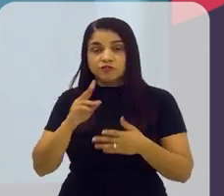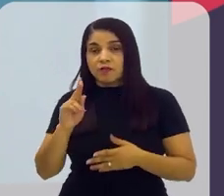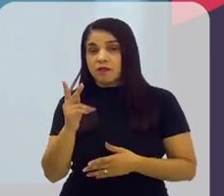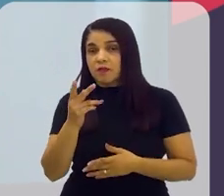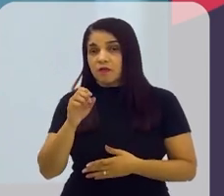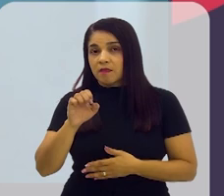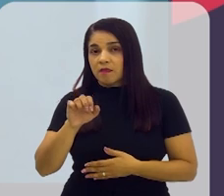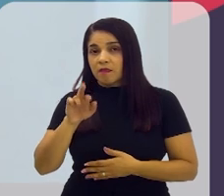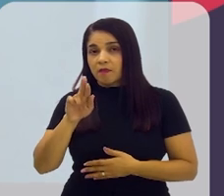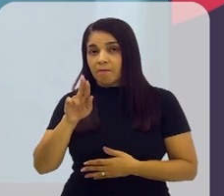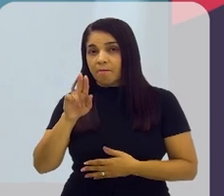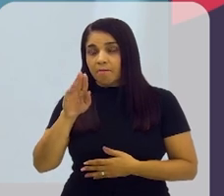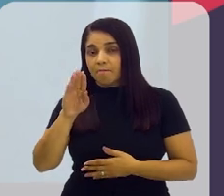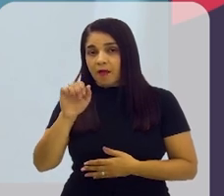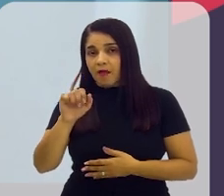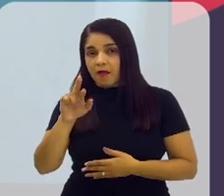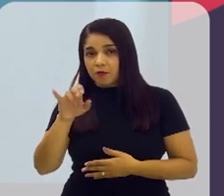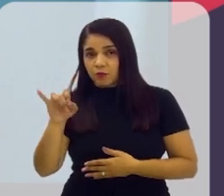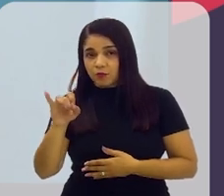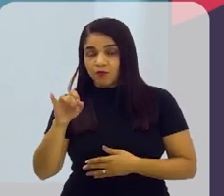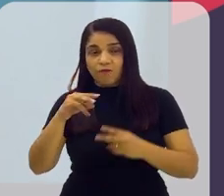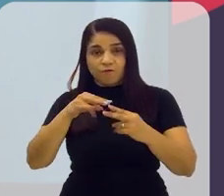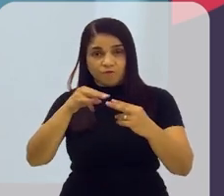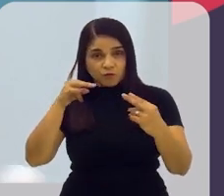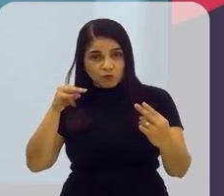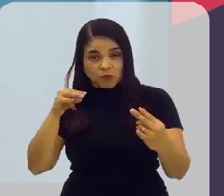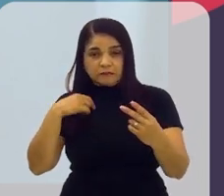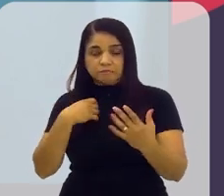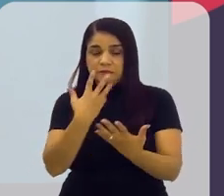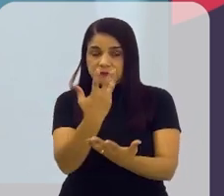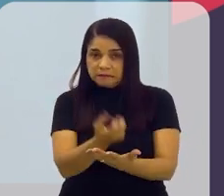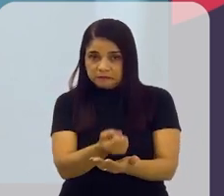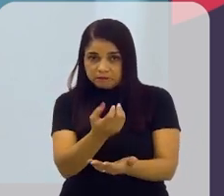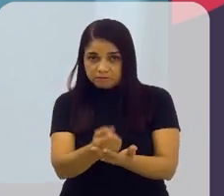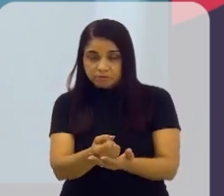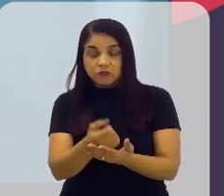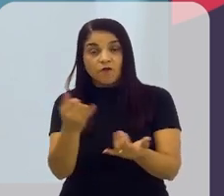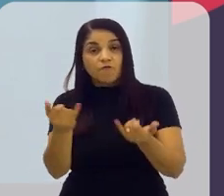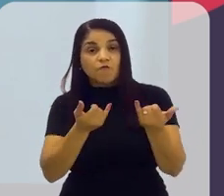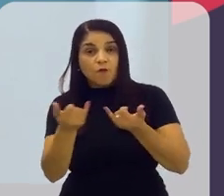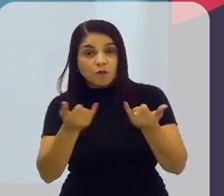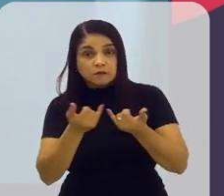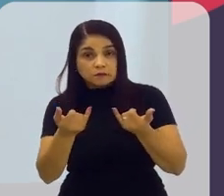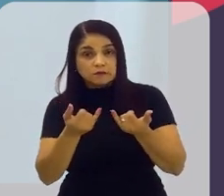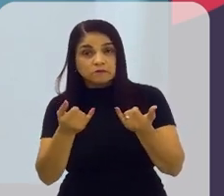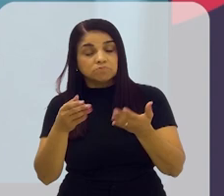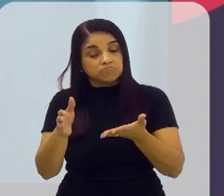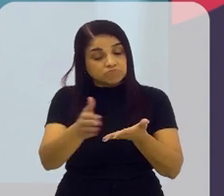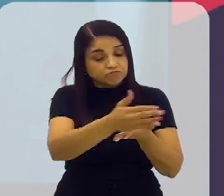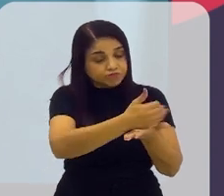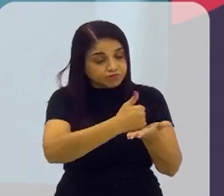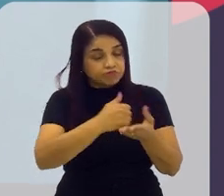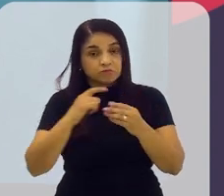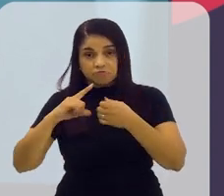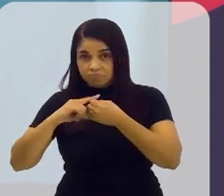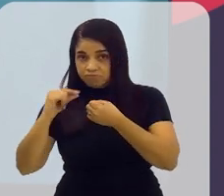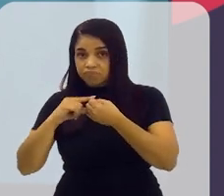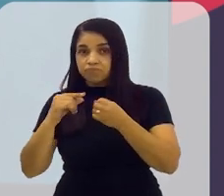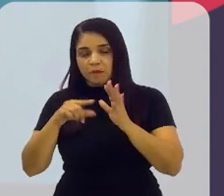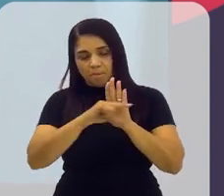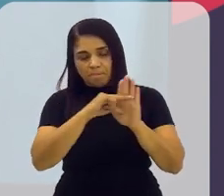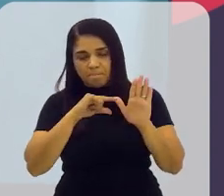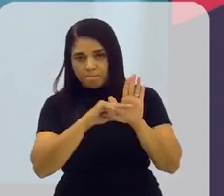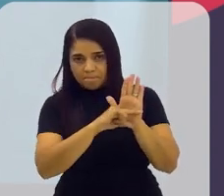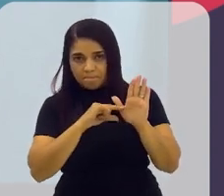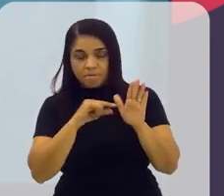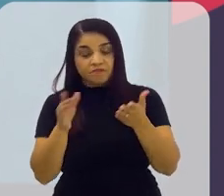herbários virtuais, né? Nesses herbários virtuais, você pode baixar as informações. Então, a gente fez isso e é até parte do nosso artigo.